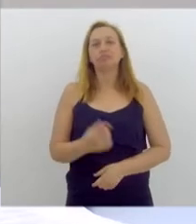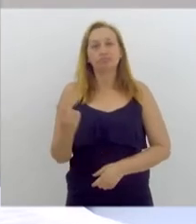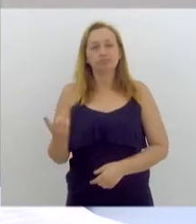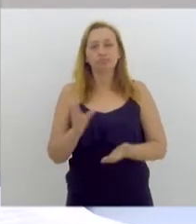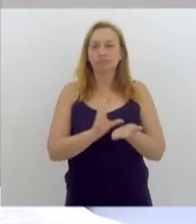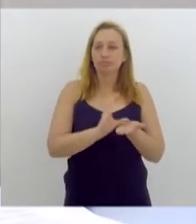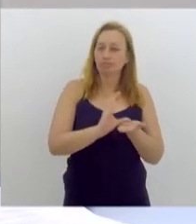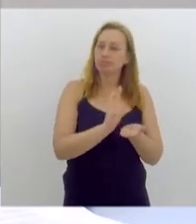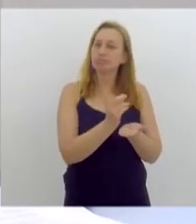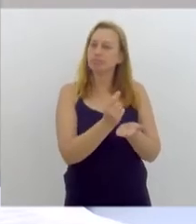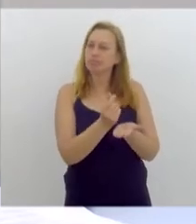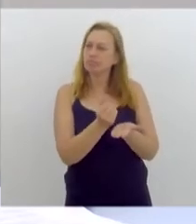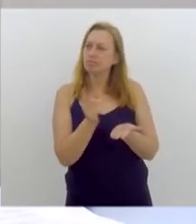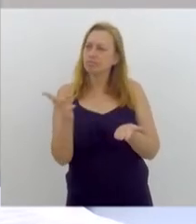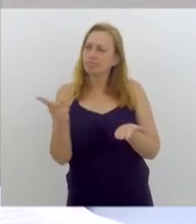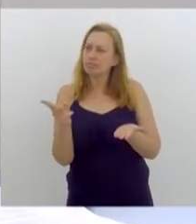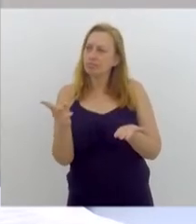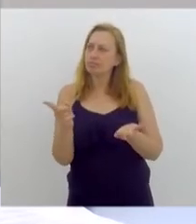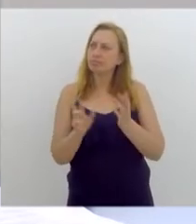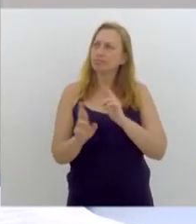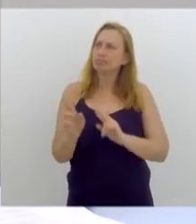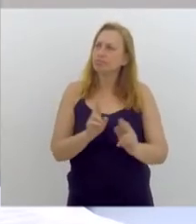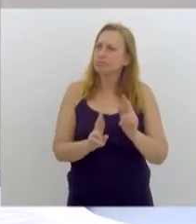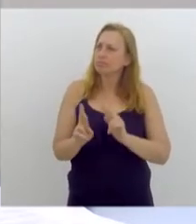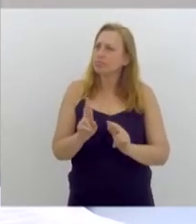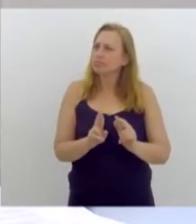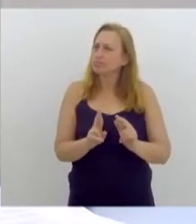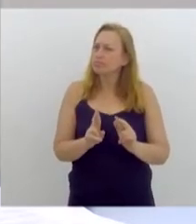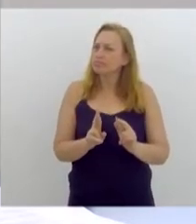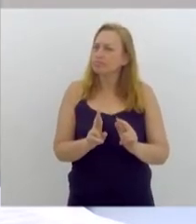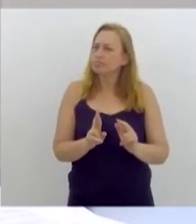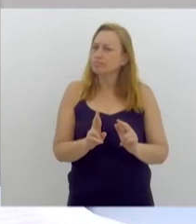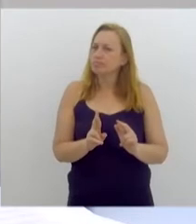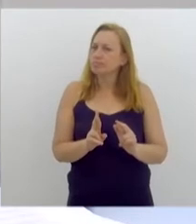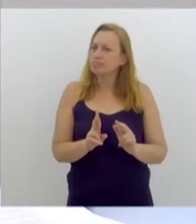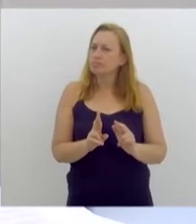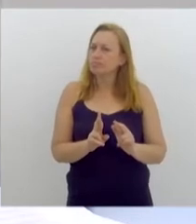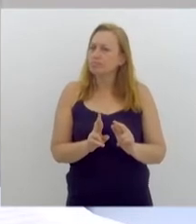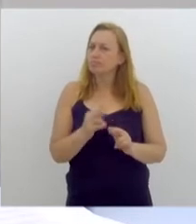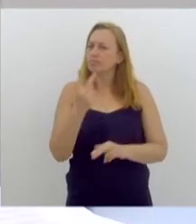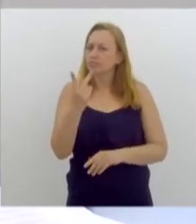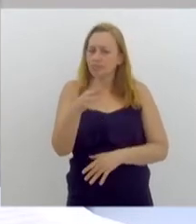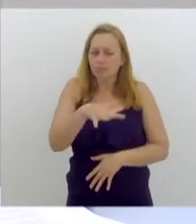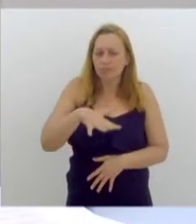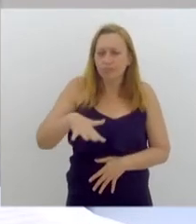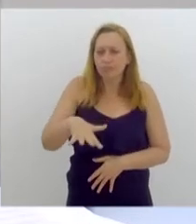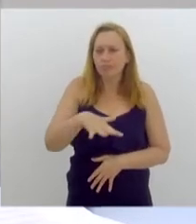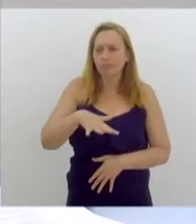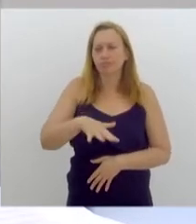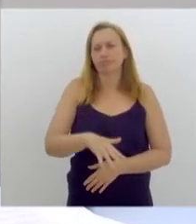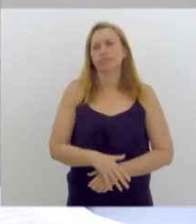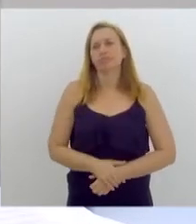que tinha em relação a duas áreas